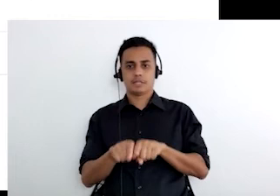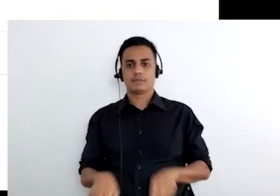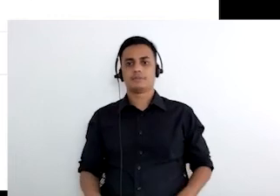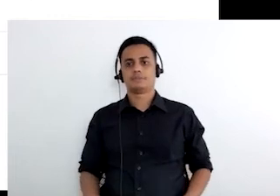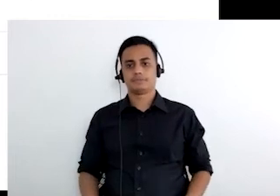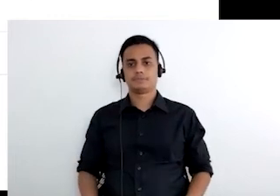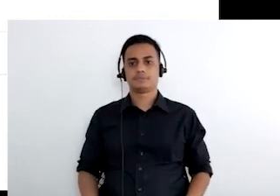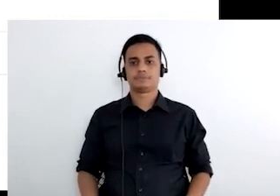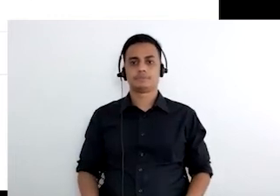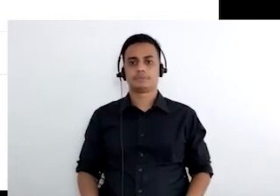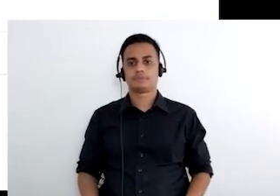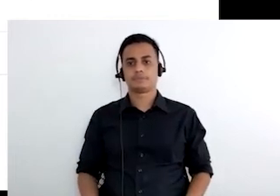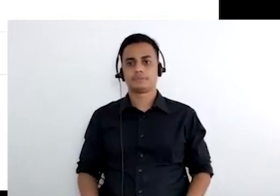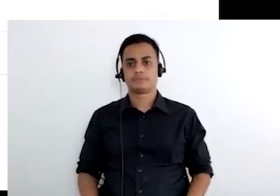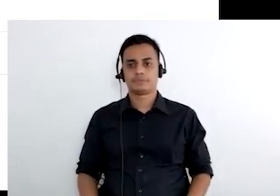entre um